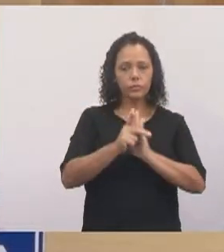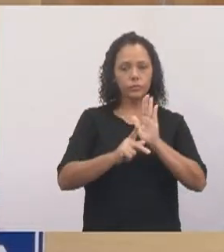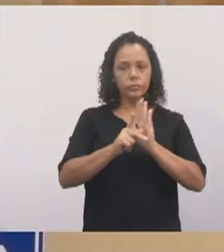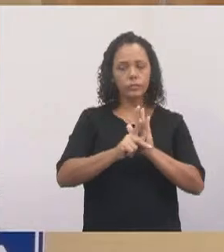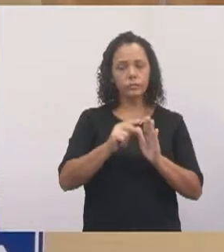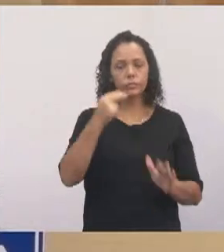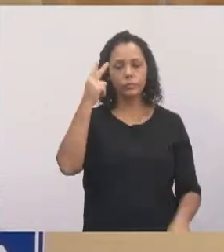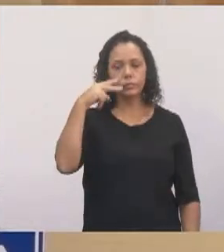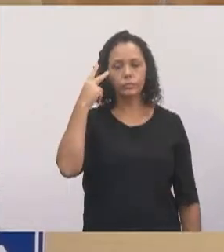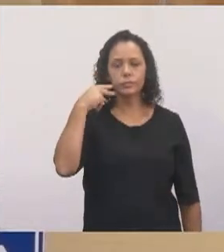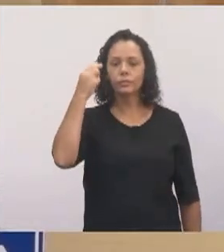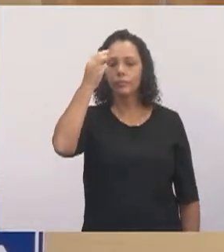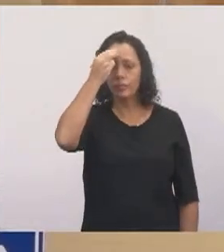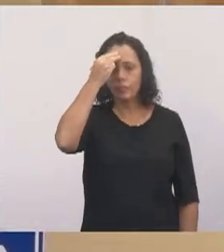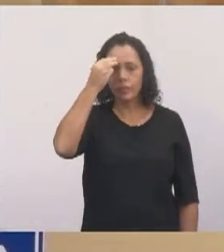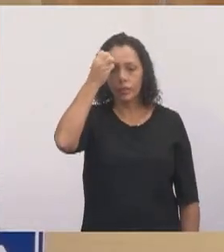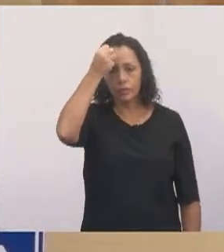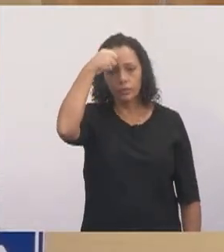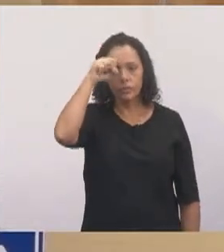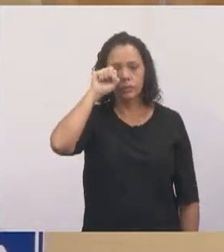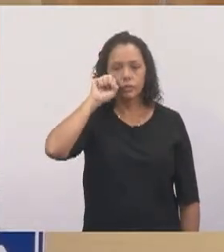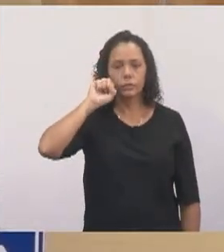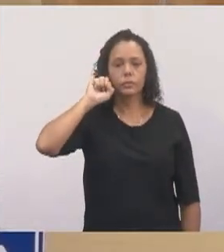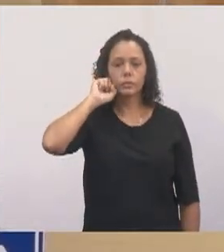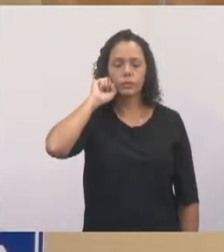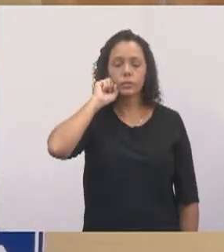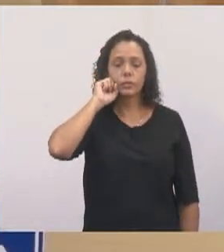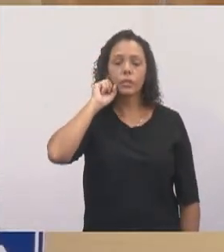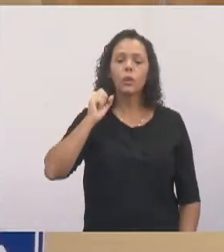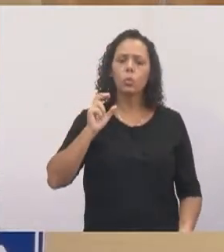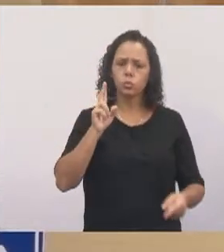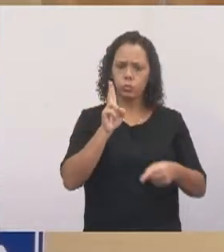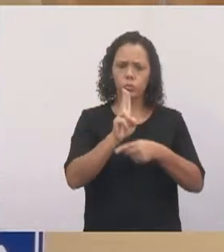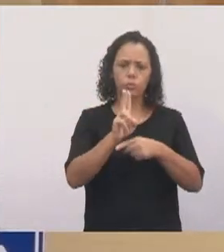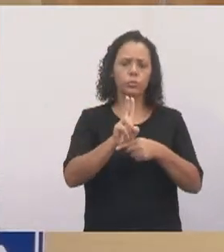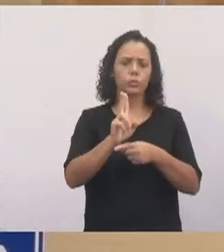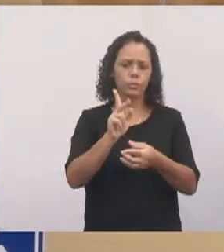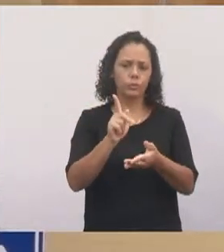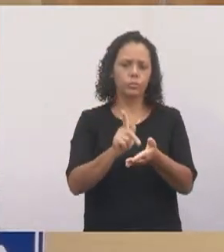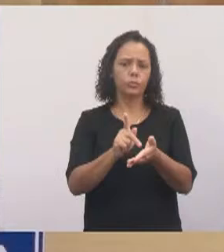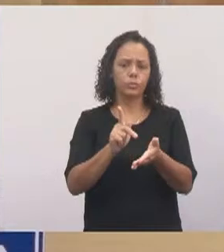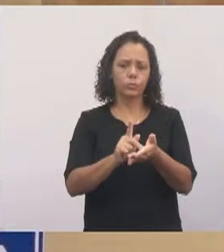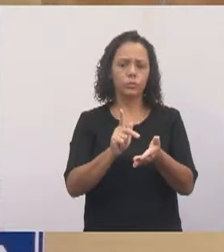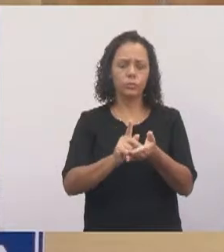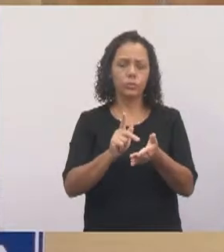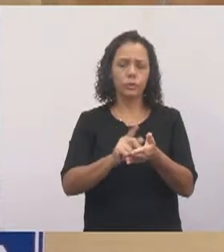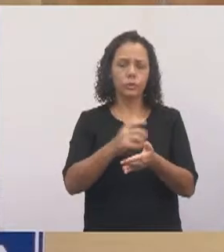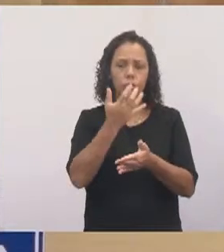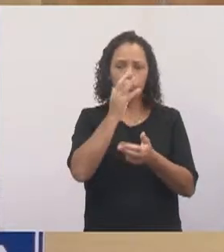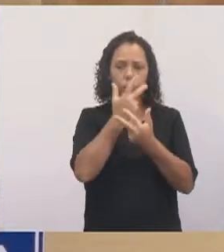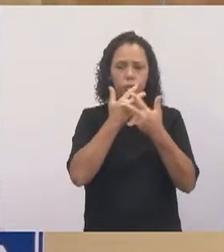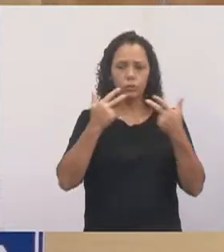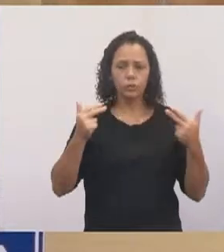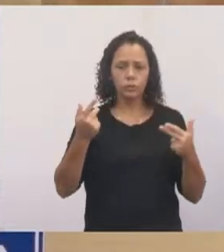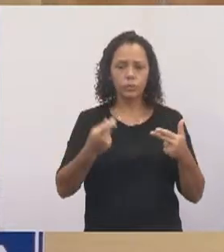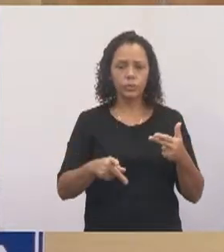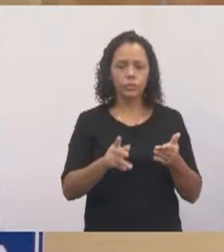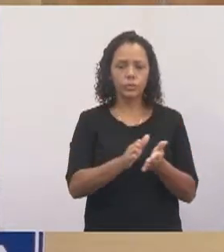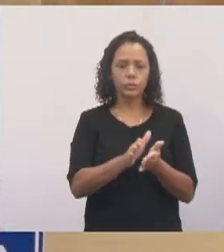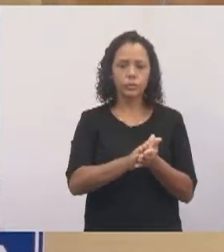vereadora Sônia Patas da Amizade, que muito cuida aí dos animais da cidade de